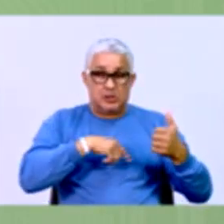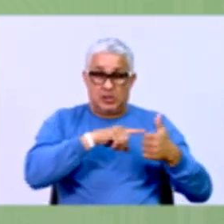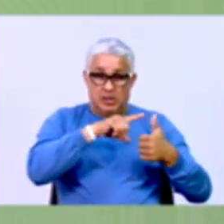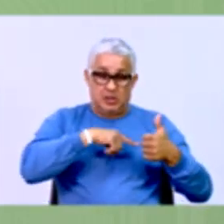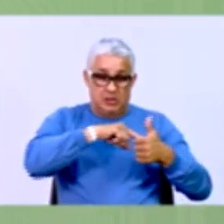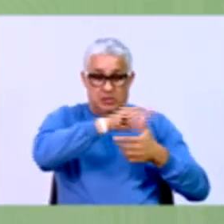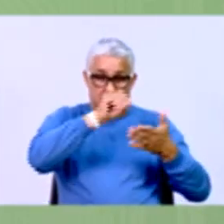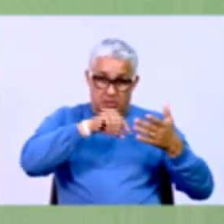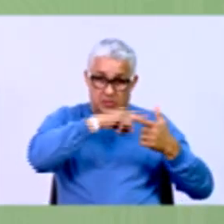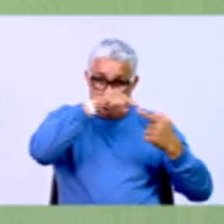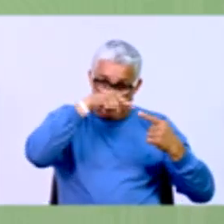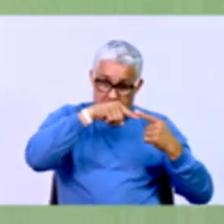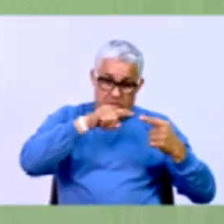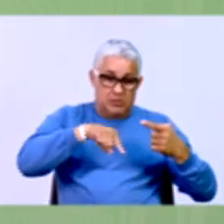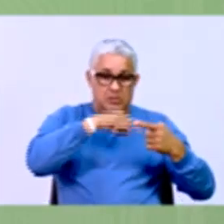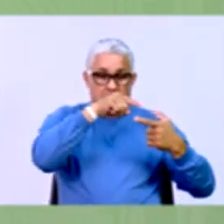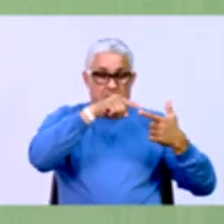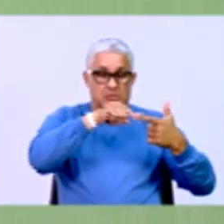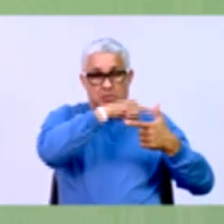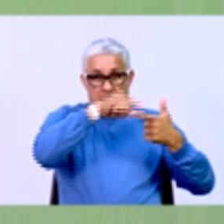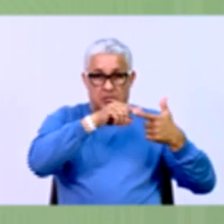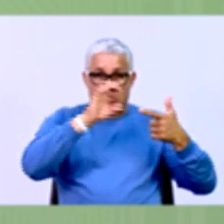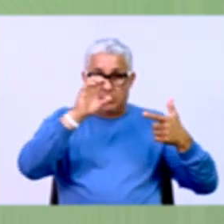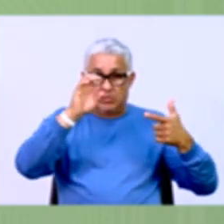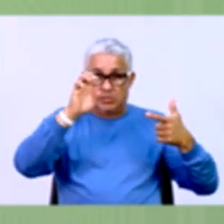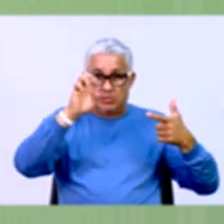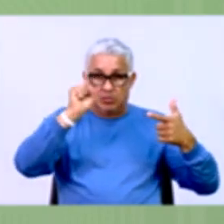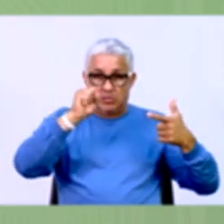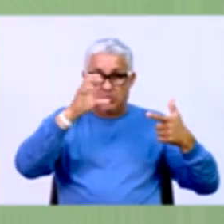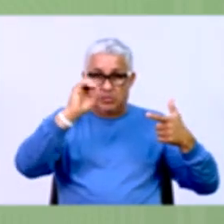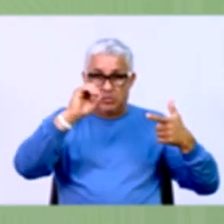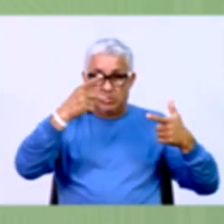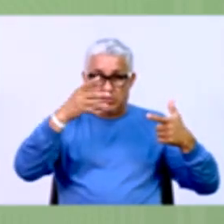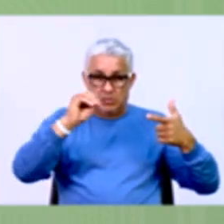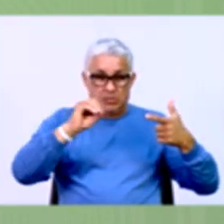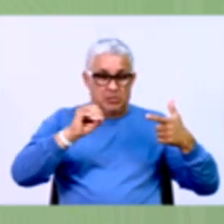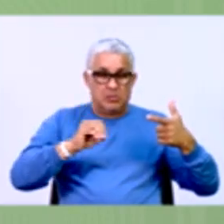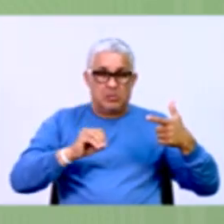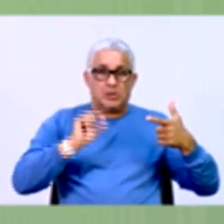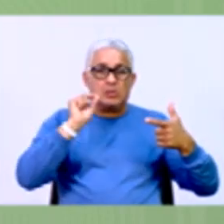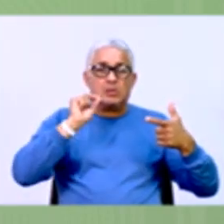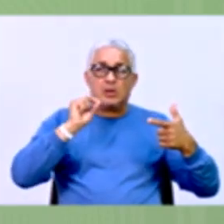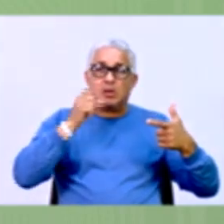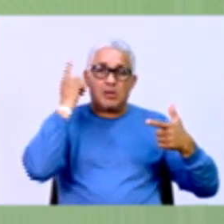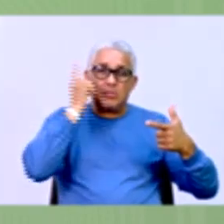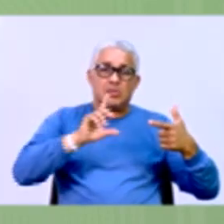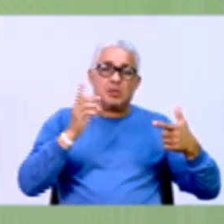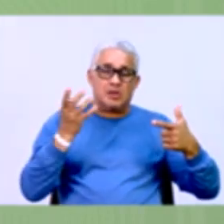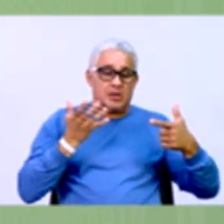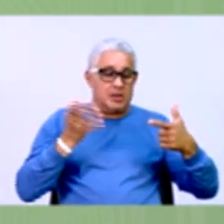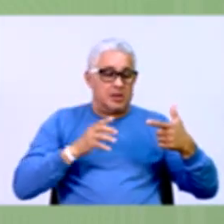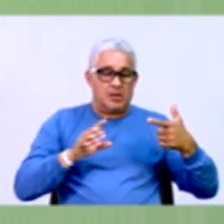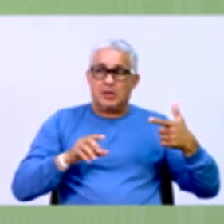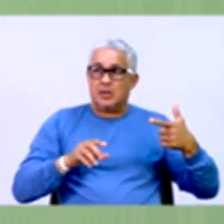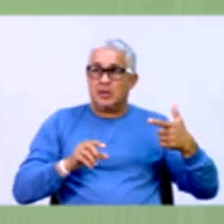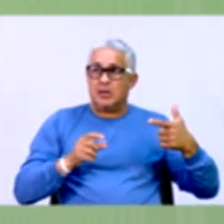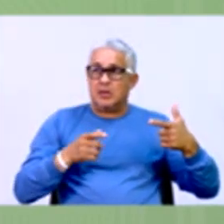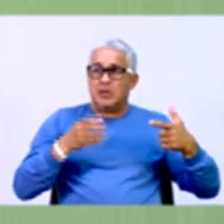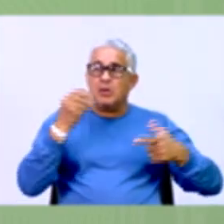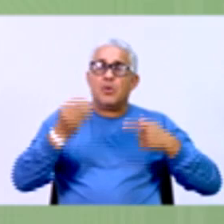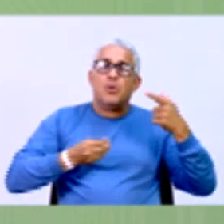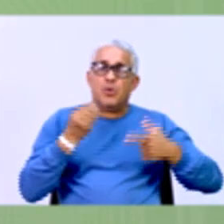falou, o escopo, objetivos, o que se pretende alcançar com aquela auditoria, aonde se pretende